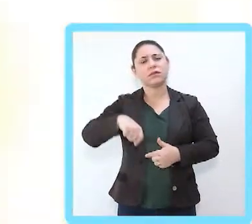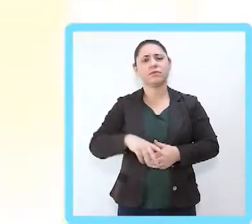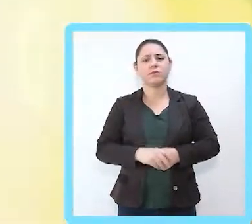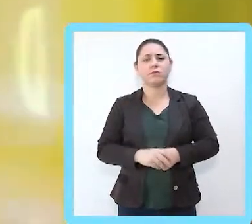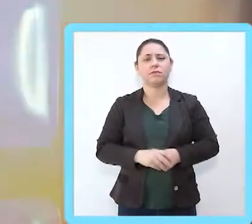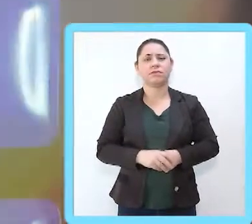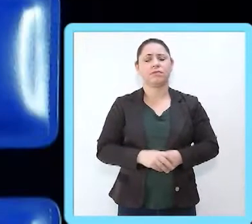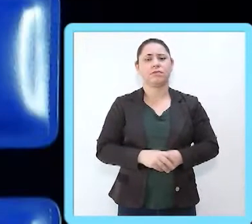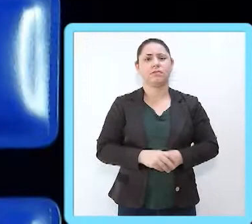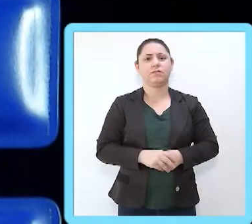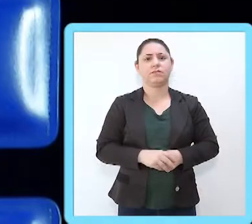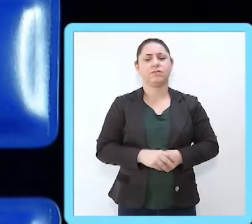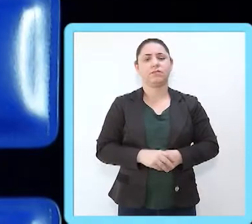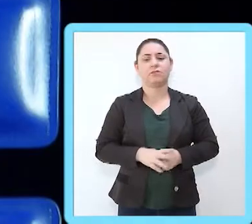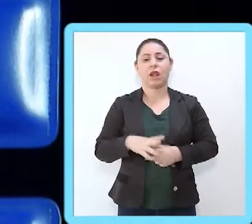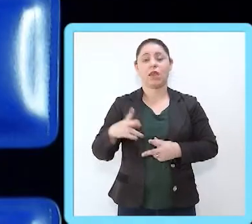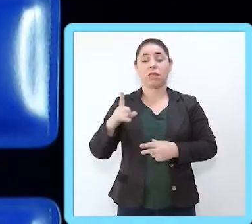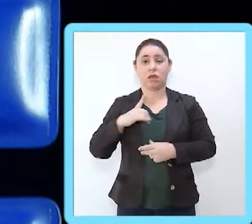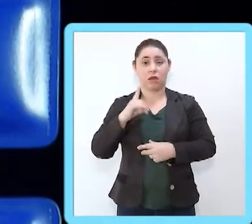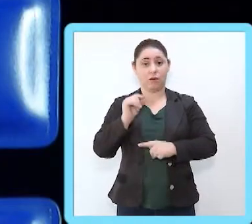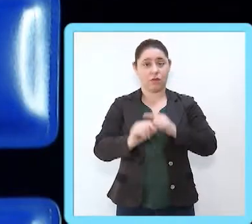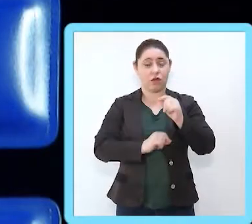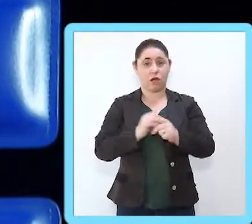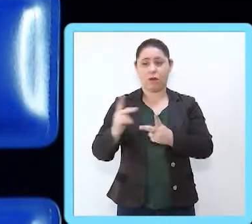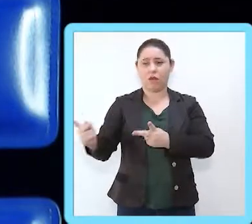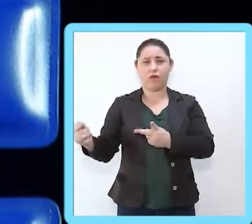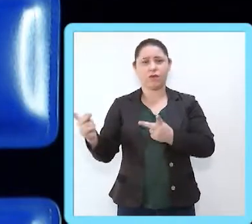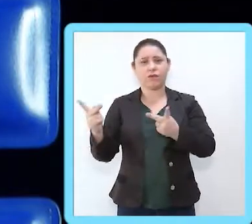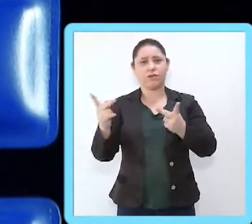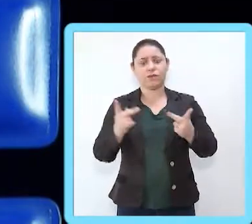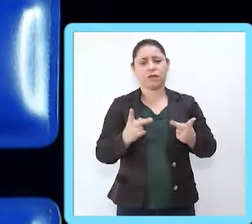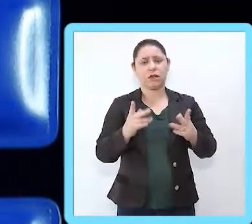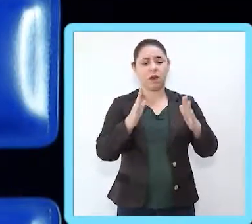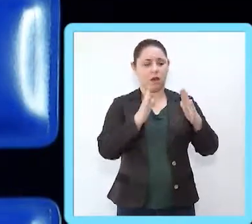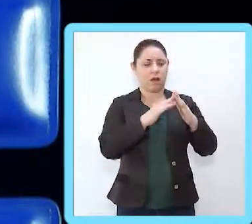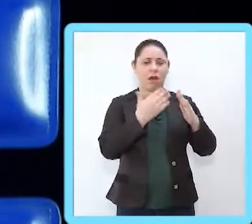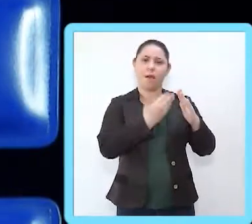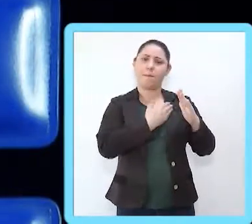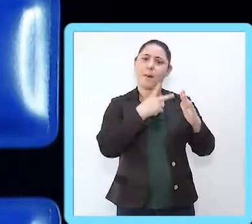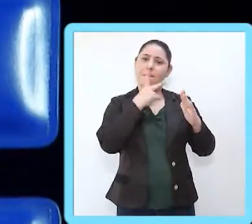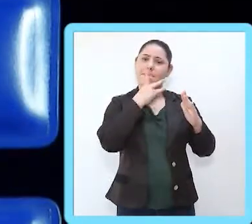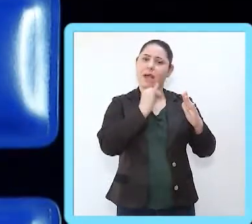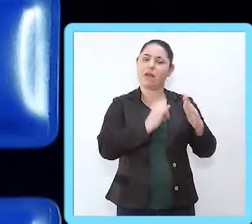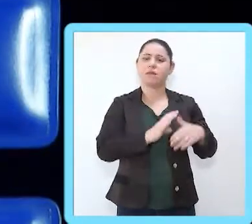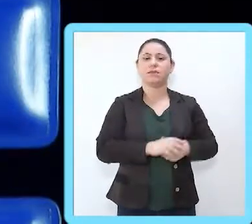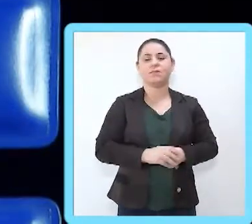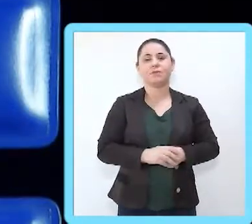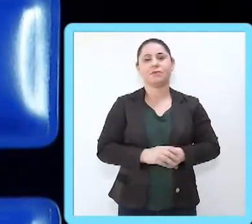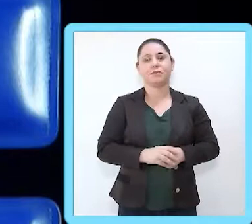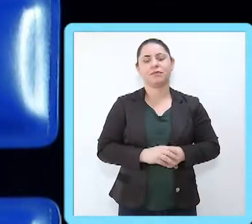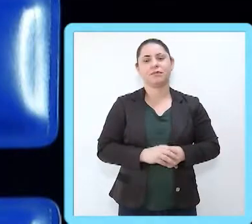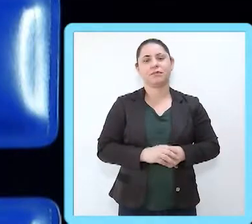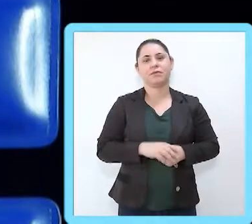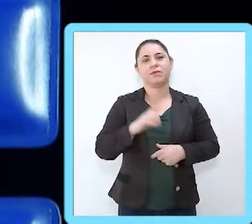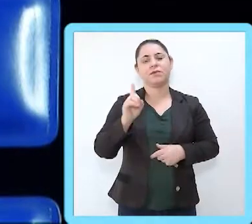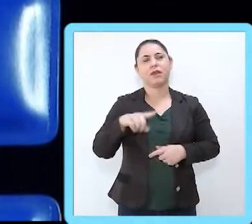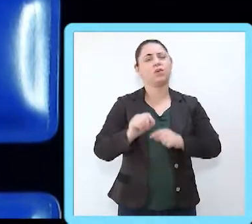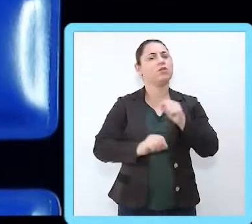Eu recebi a visita dele em minha casa, ele era muito amigo de meu pai. E quase que com uma